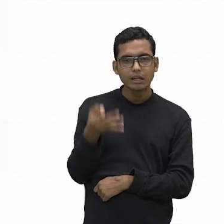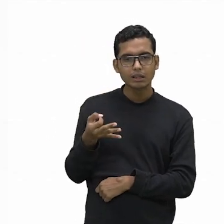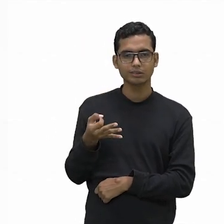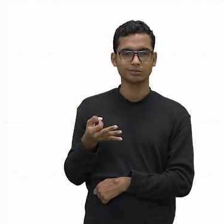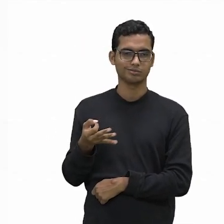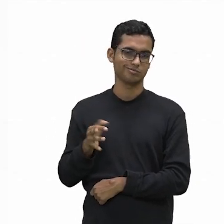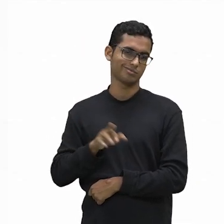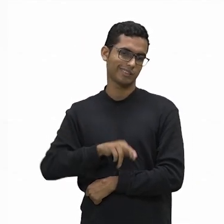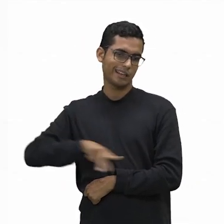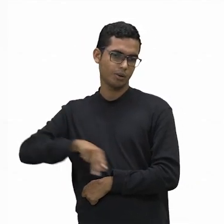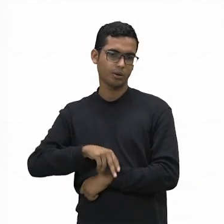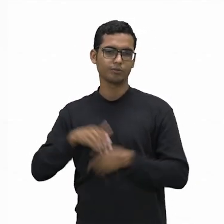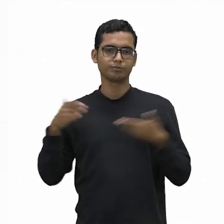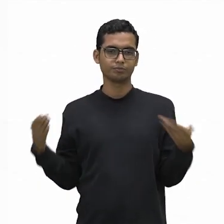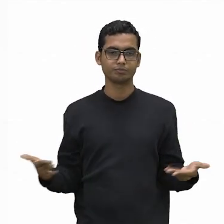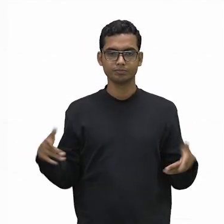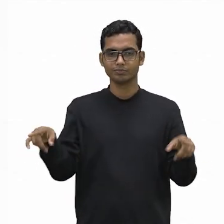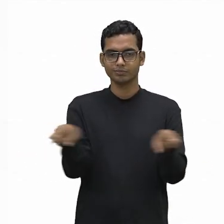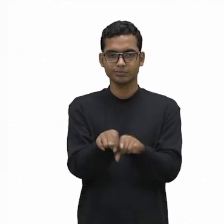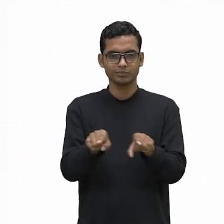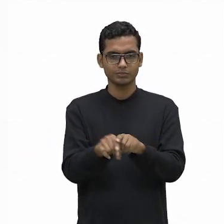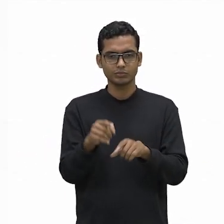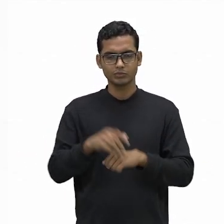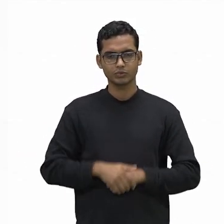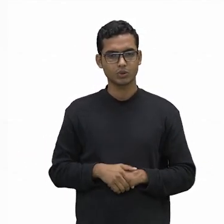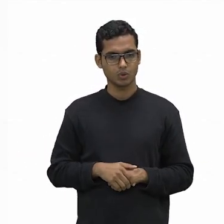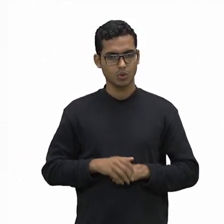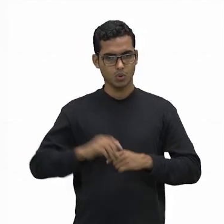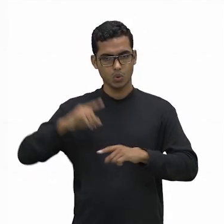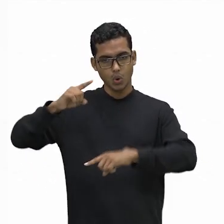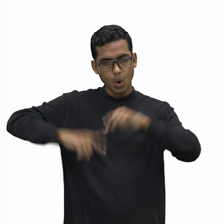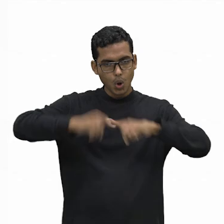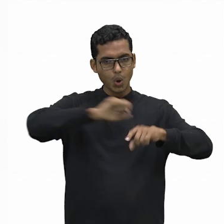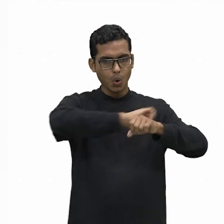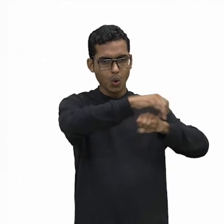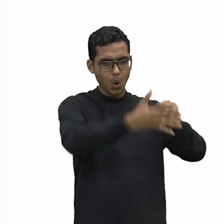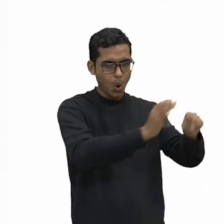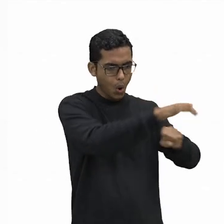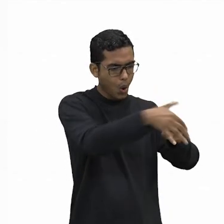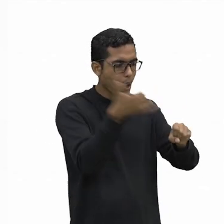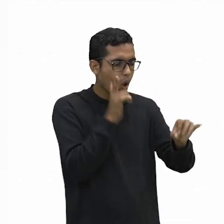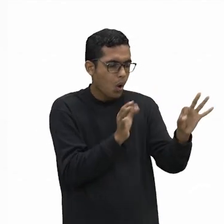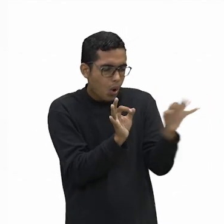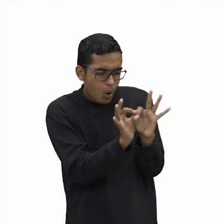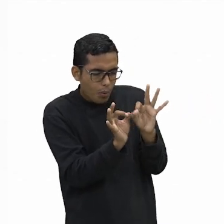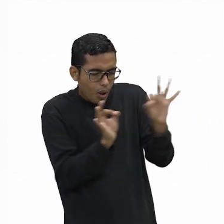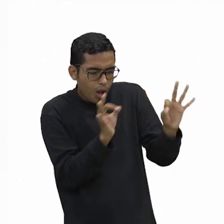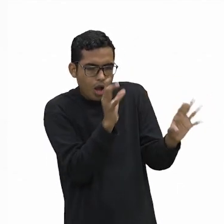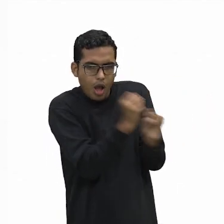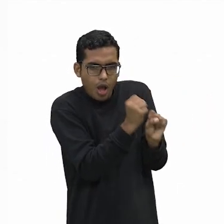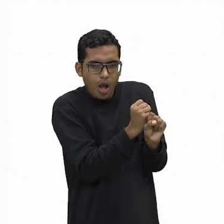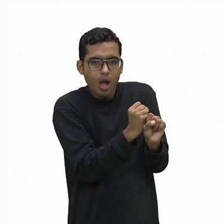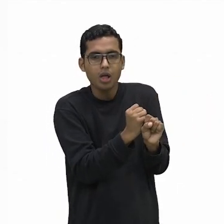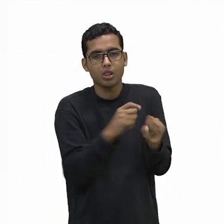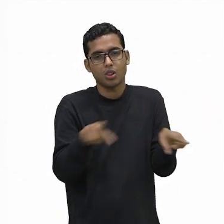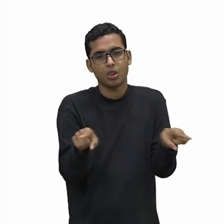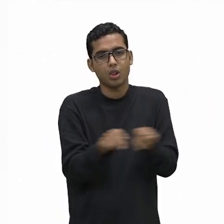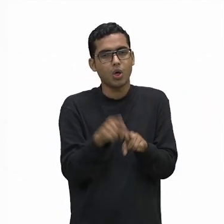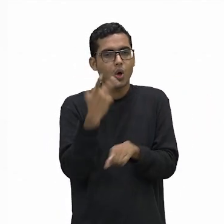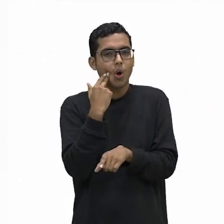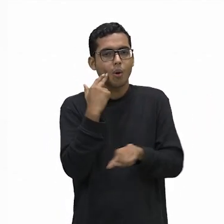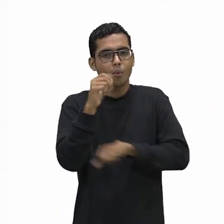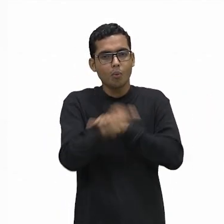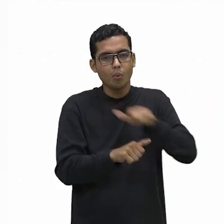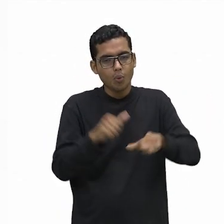Quando o cientista interage com o objeto quântico para efetuar uma medição, ele geralmente modifica o estado do